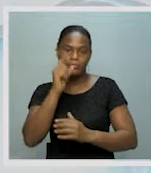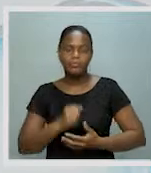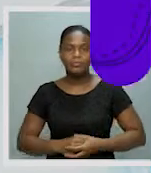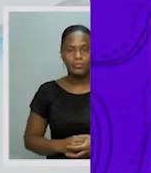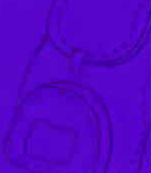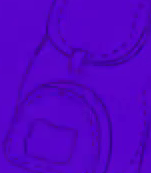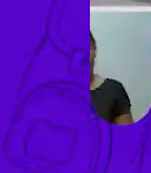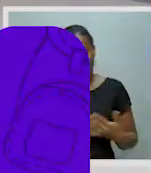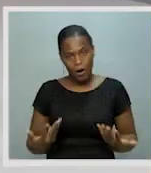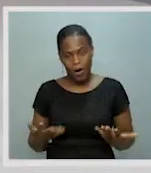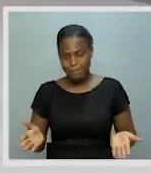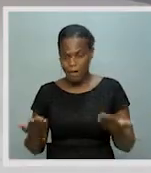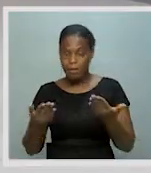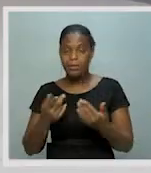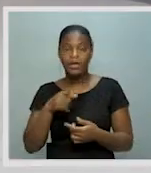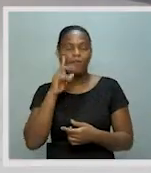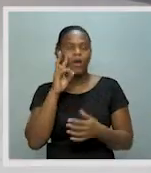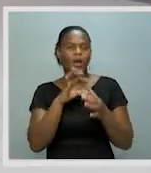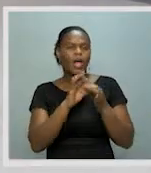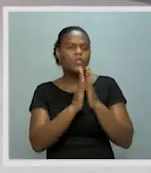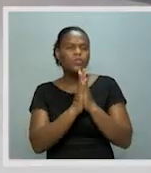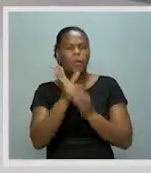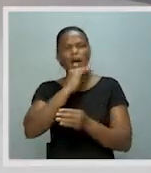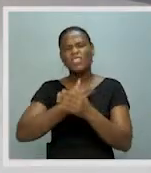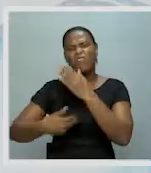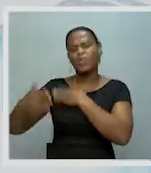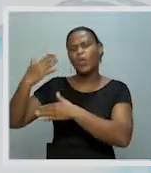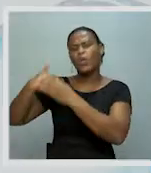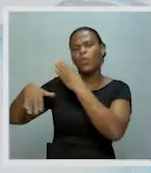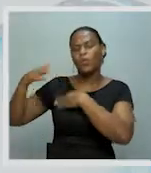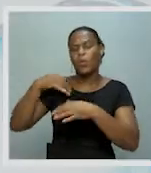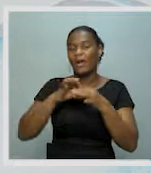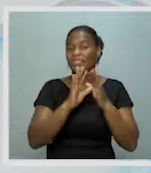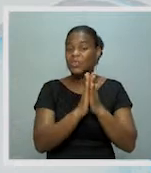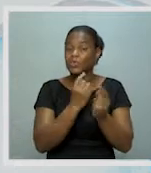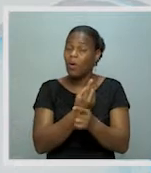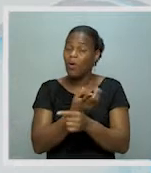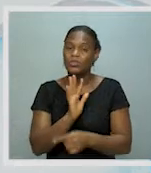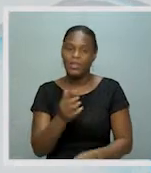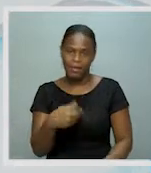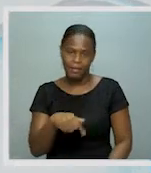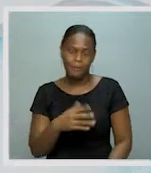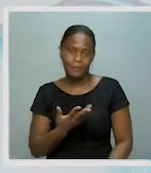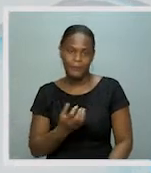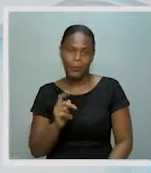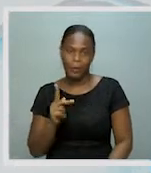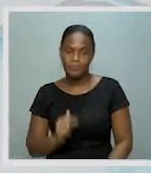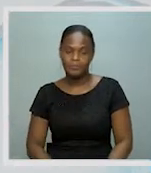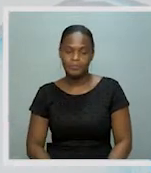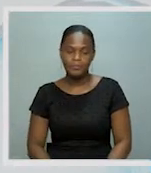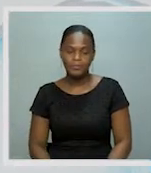sagrado. Então vamos agora às religiões mais antigas, as mais antigas que nós temos,